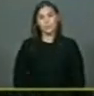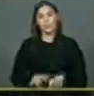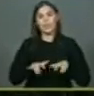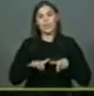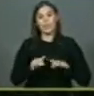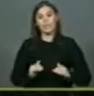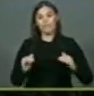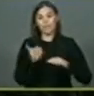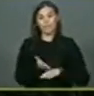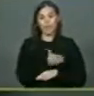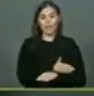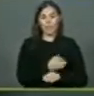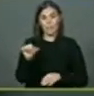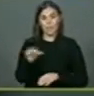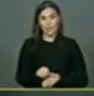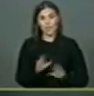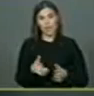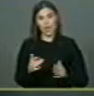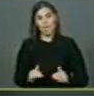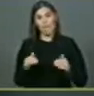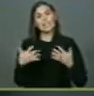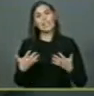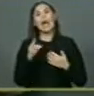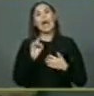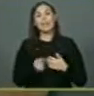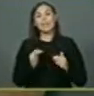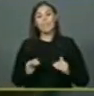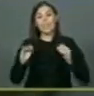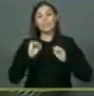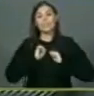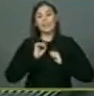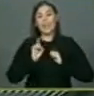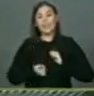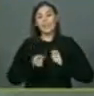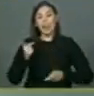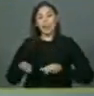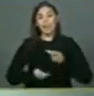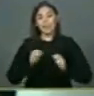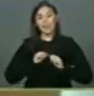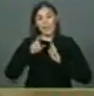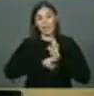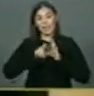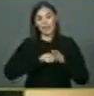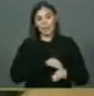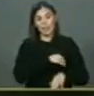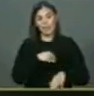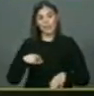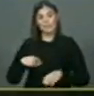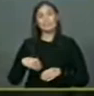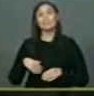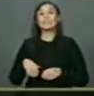já teve fases piores, outras fases melhores, em que fase é que está neste momento? A minha fase é assim, o meu prognóstico, no livro do relatório médico, é prognóstico